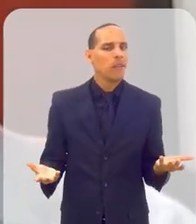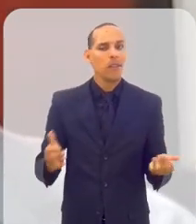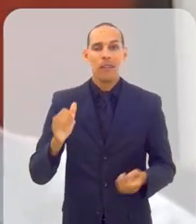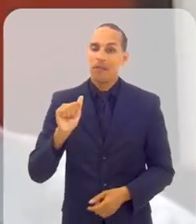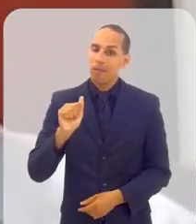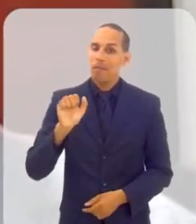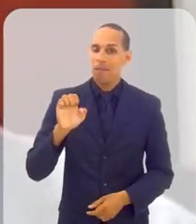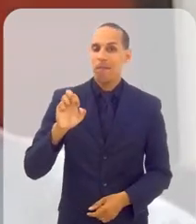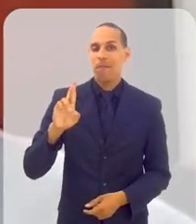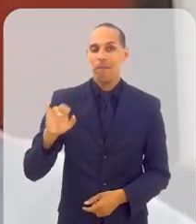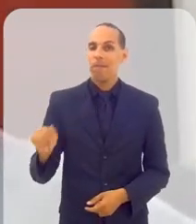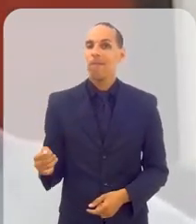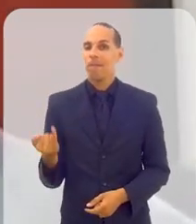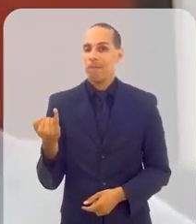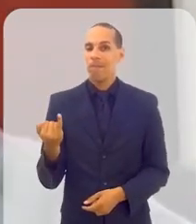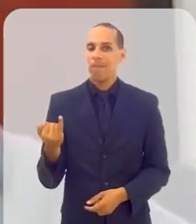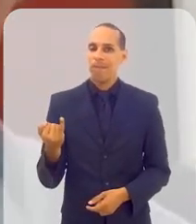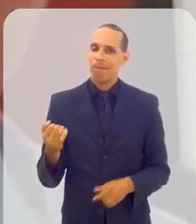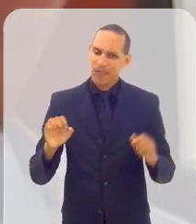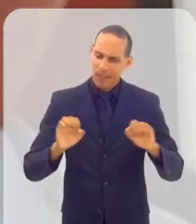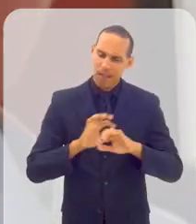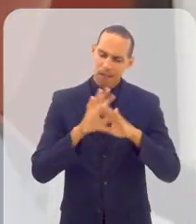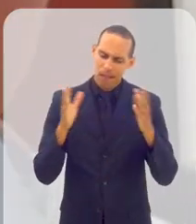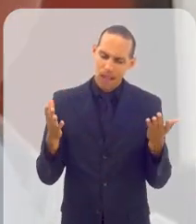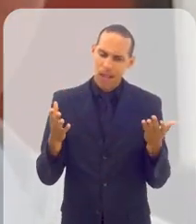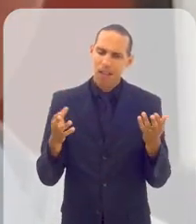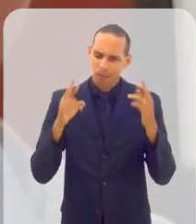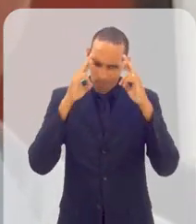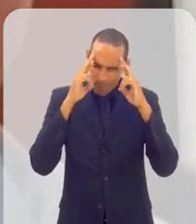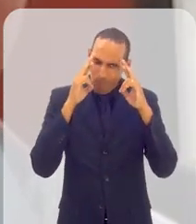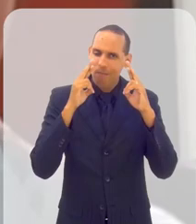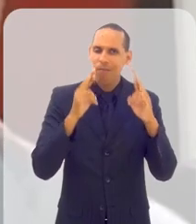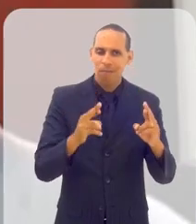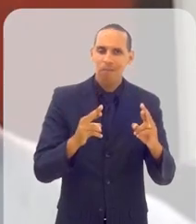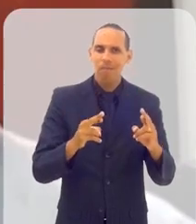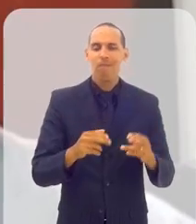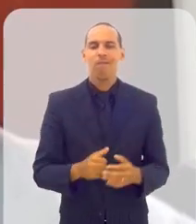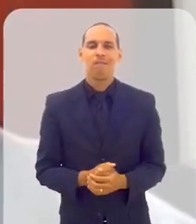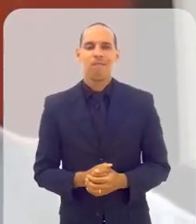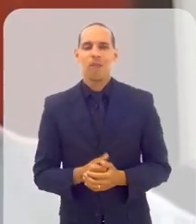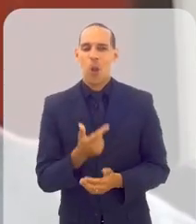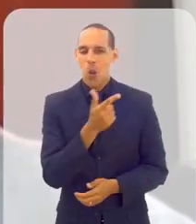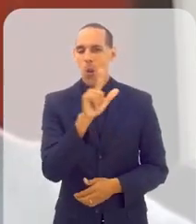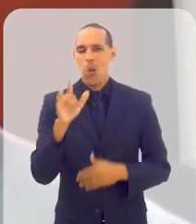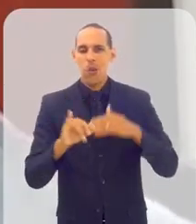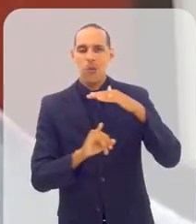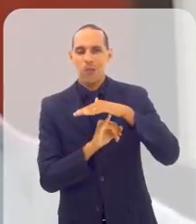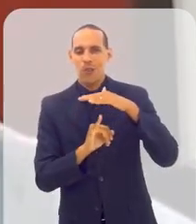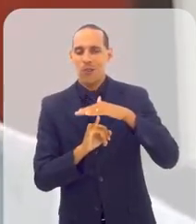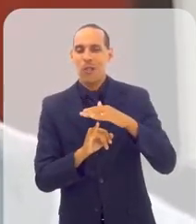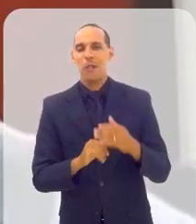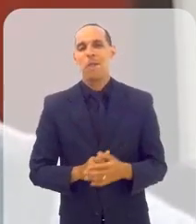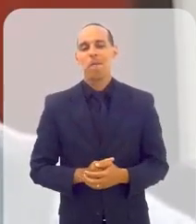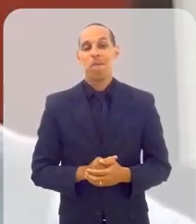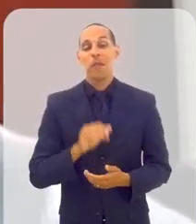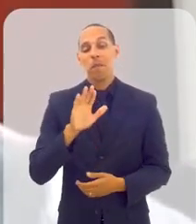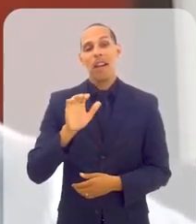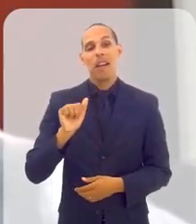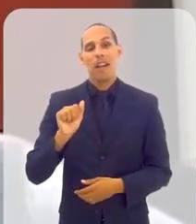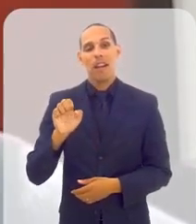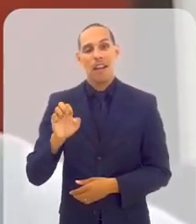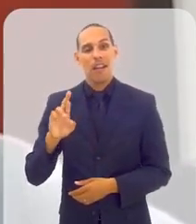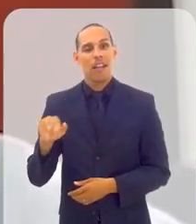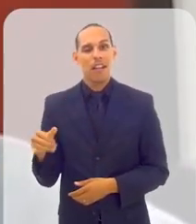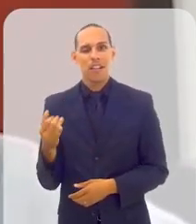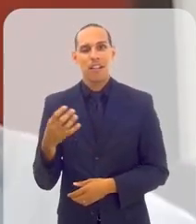a AERJ, claro, com devido respeito às demais entidades,